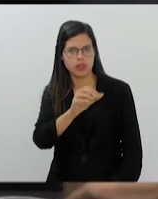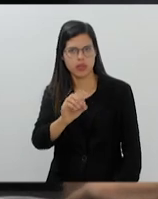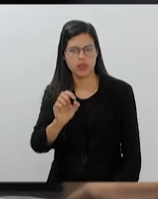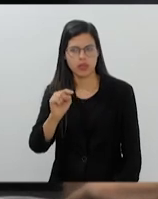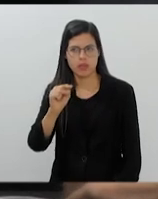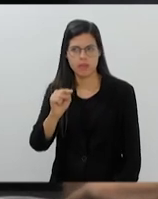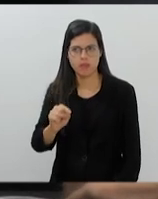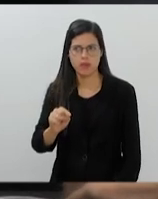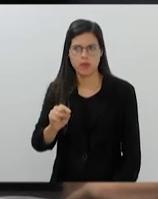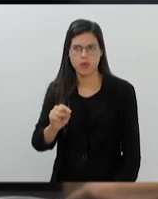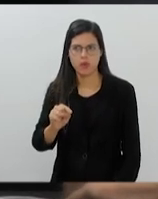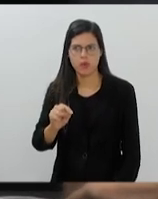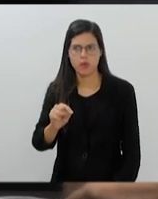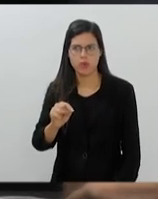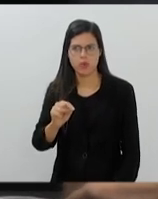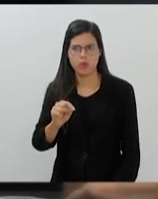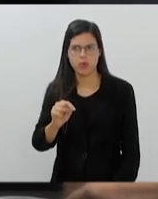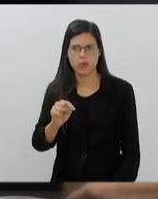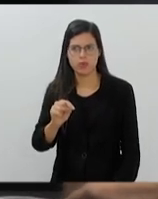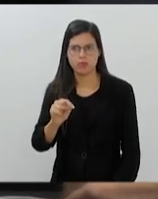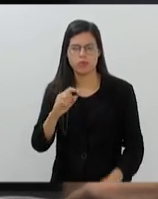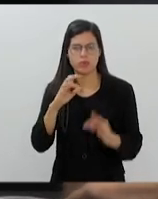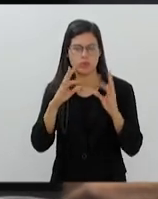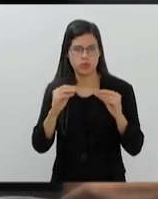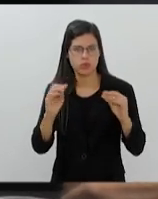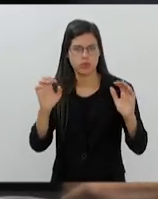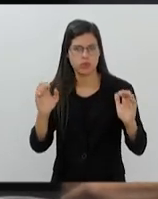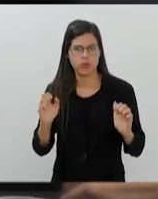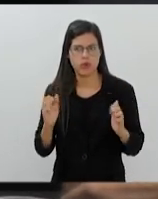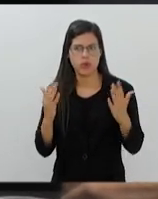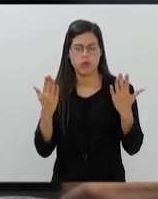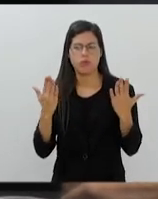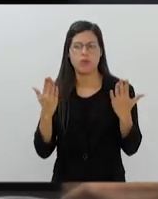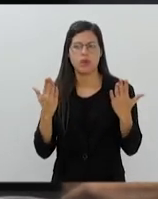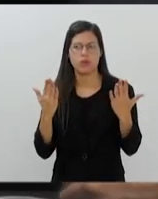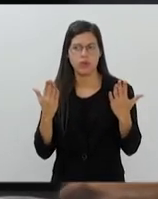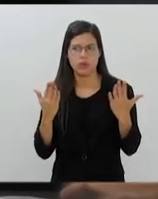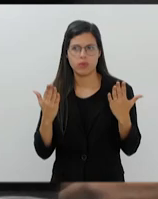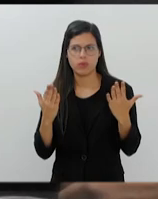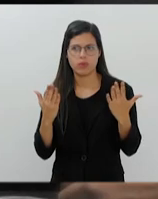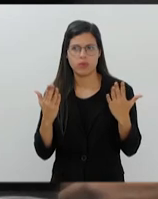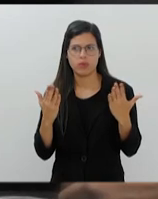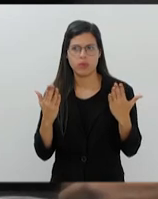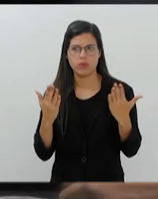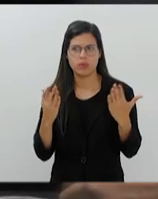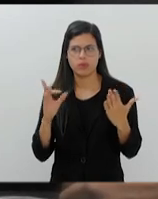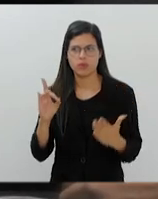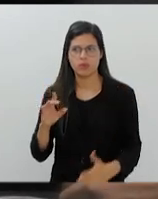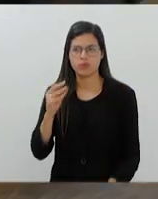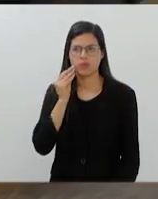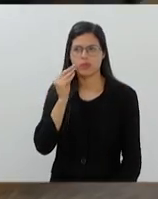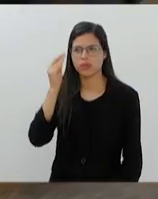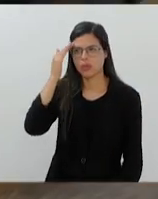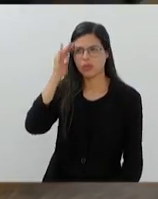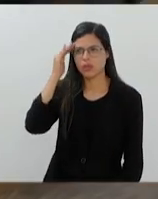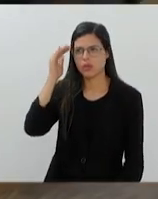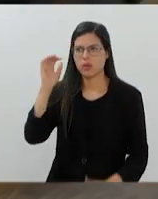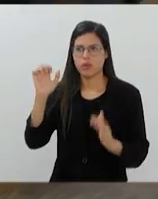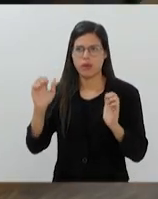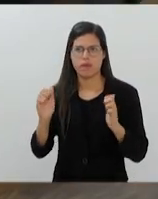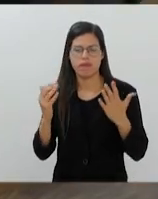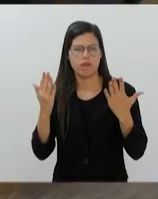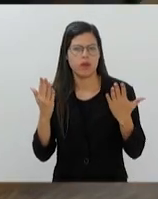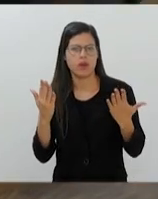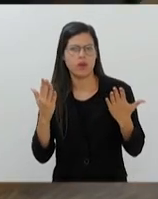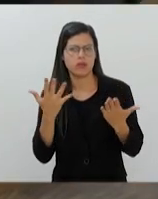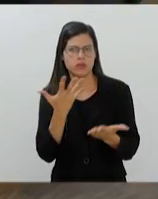por no todo o evento todo o só para eu entender que eu não entendi ainda é um evento é uma gravação